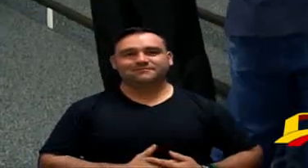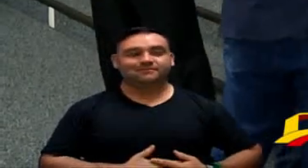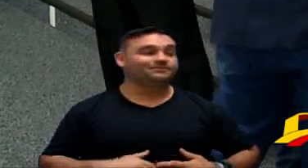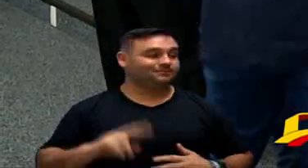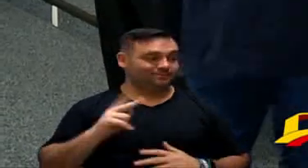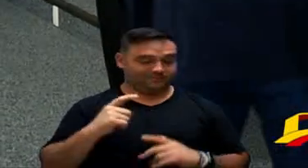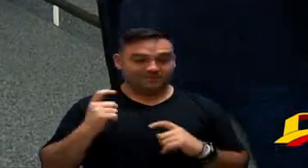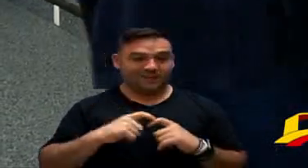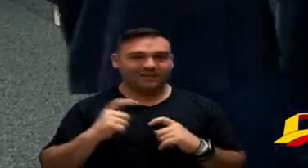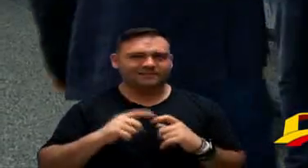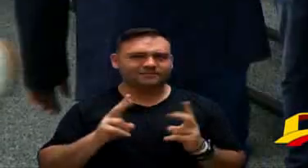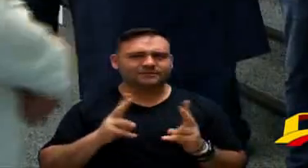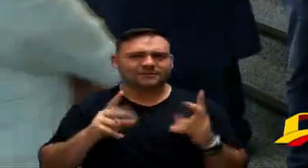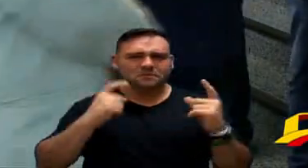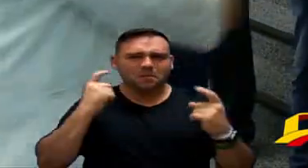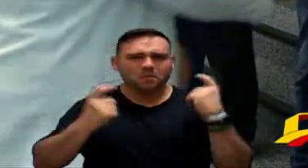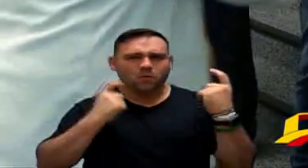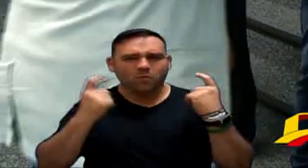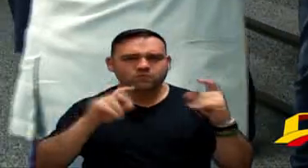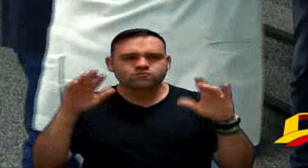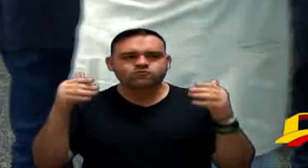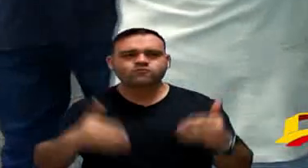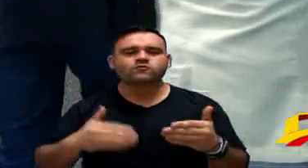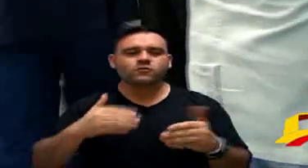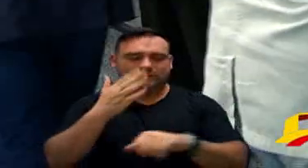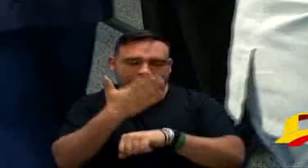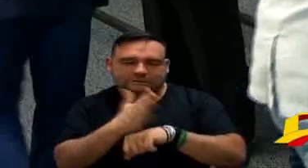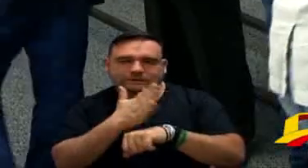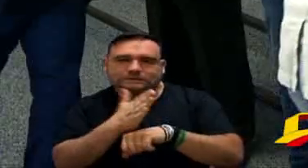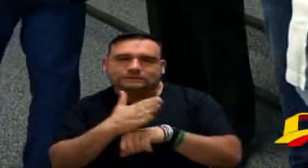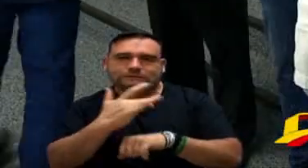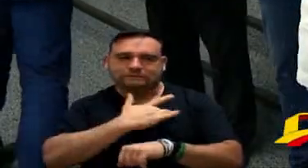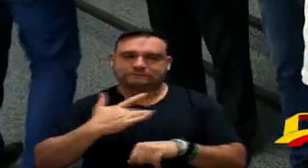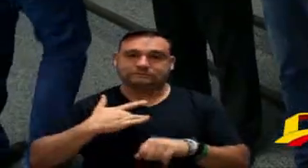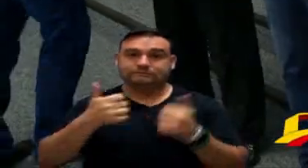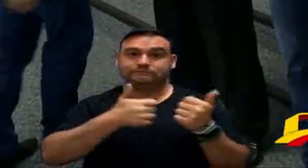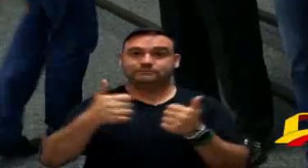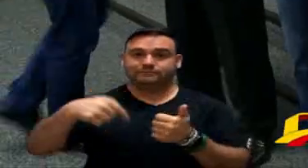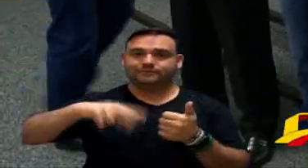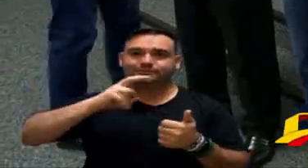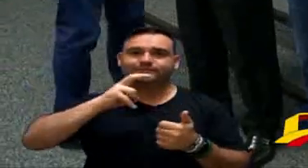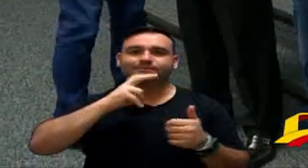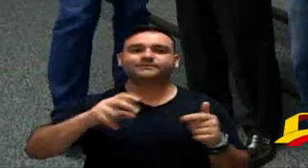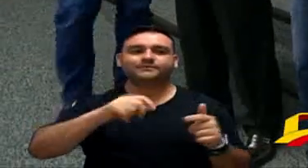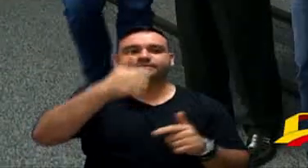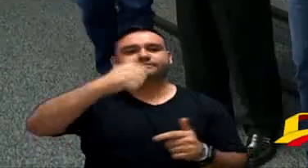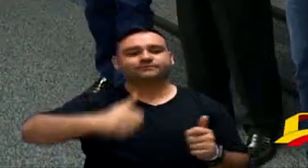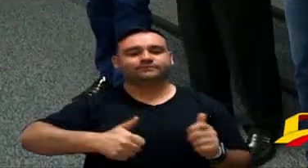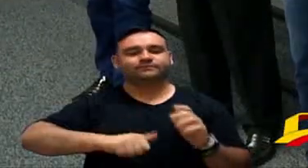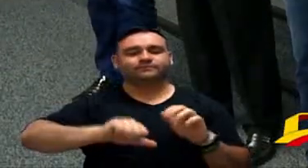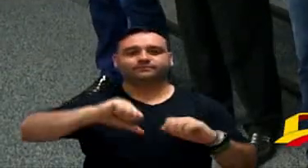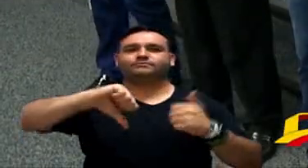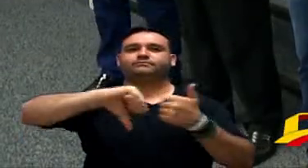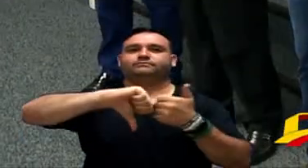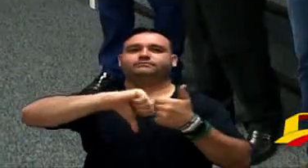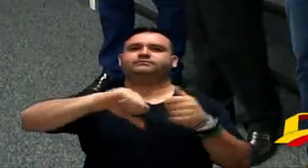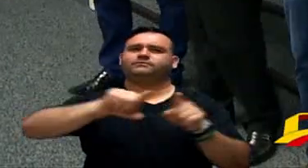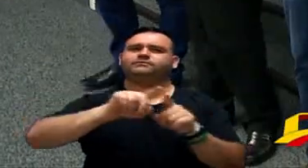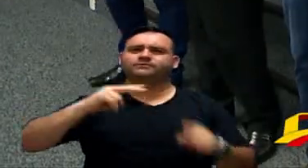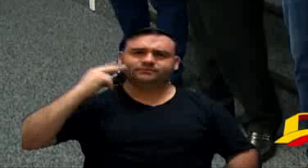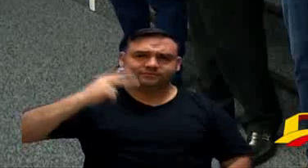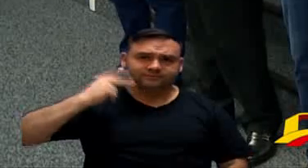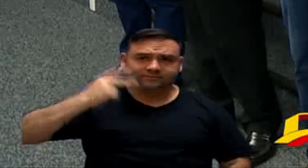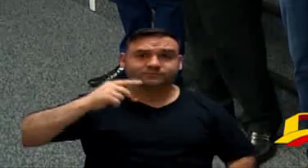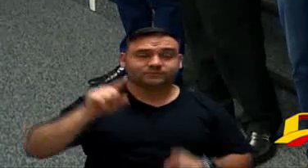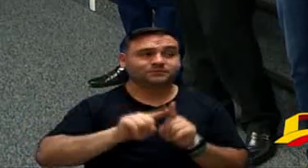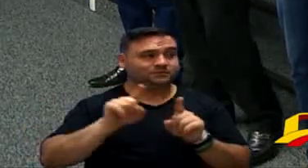Doutor Hélio sempre se preocupou com a qualificação da Saúde na nossa cidade e não apenas como Vereador Mas